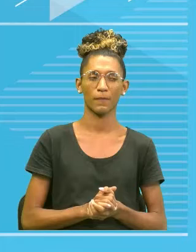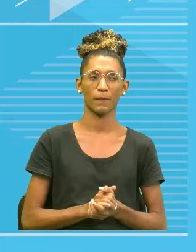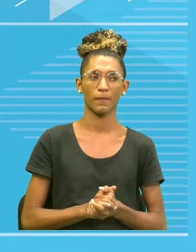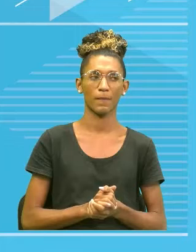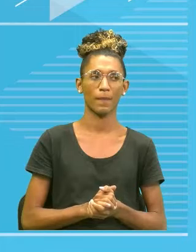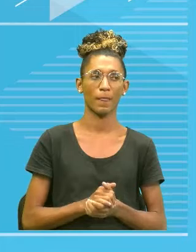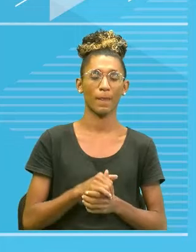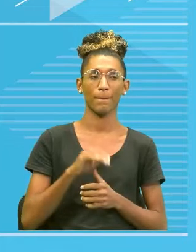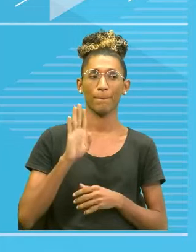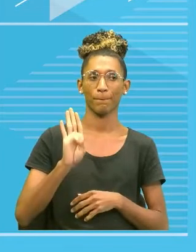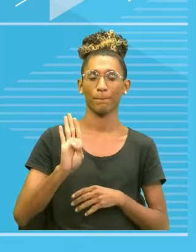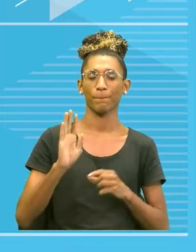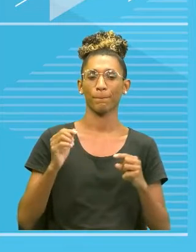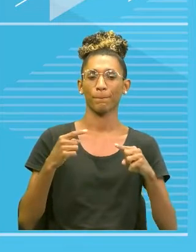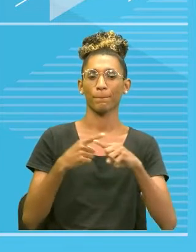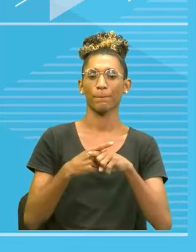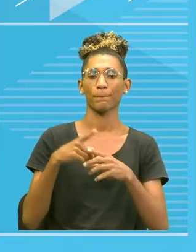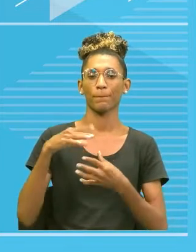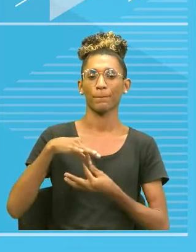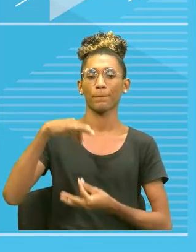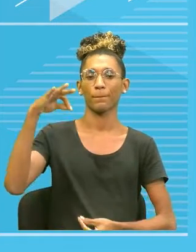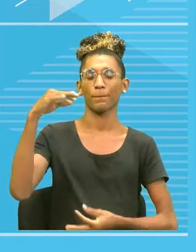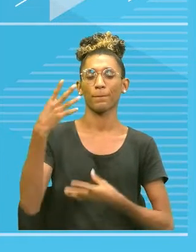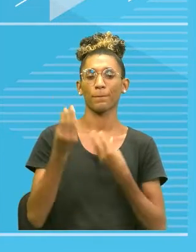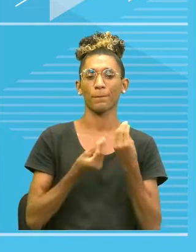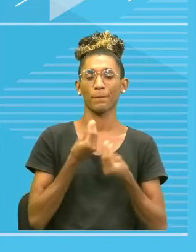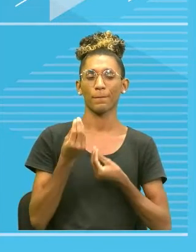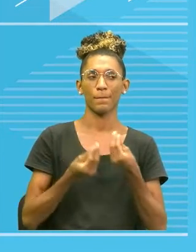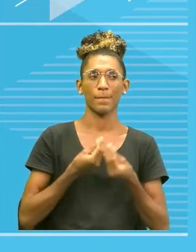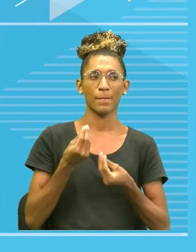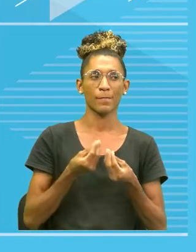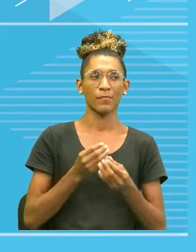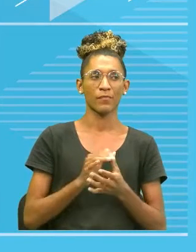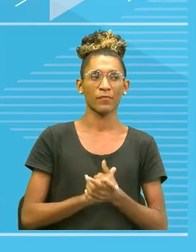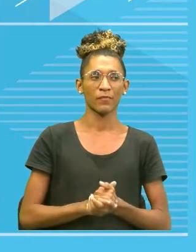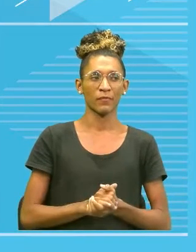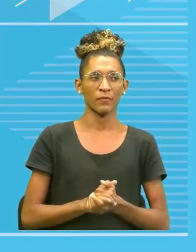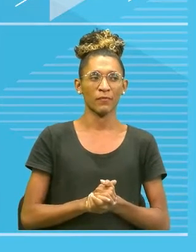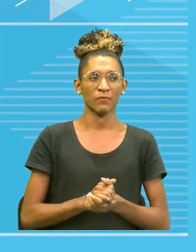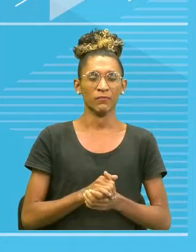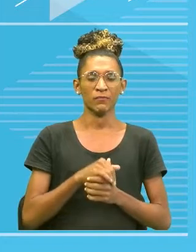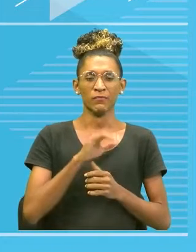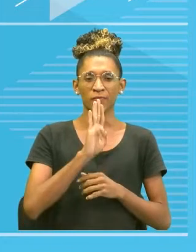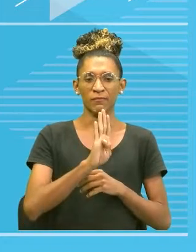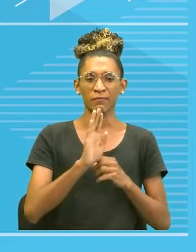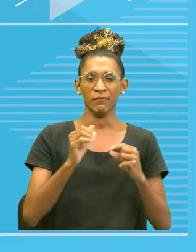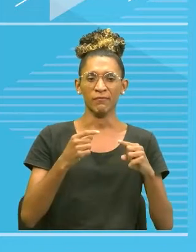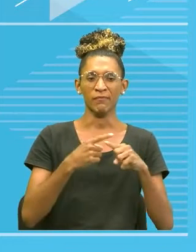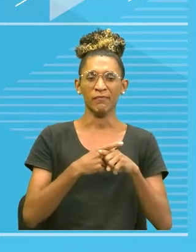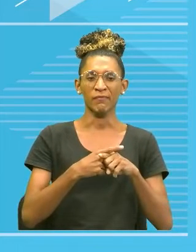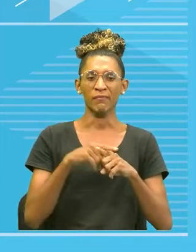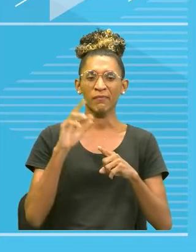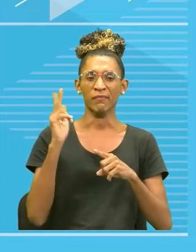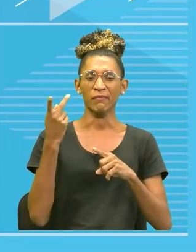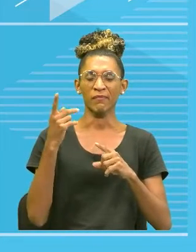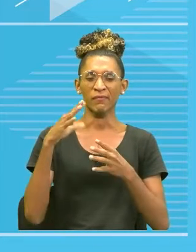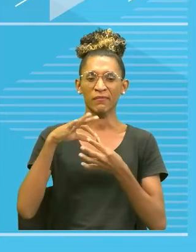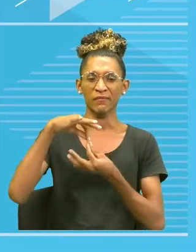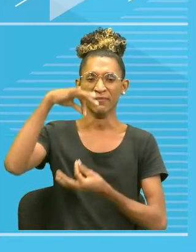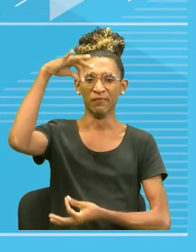Base vezes altura. Vou calcular ela por onde? Base vezes